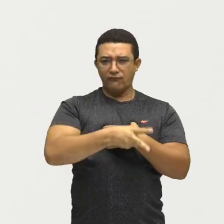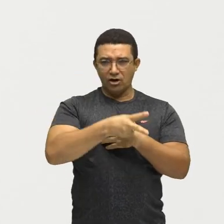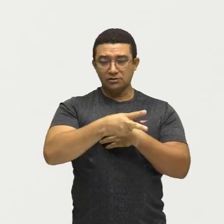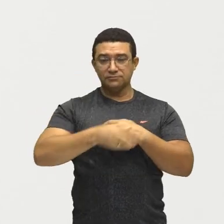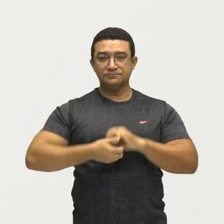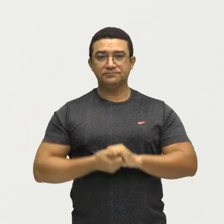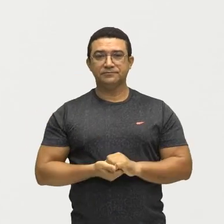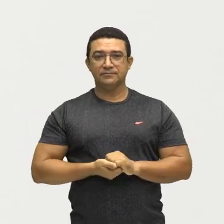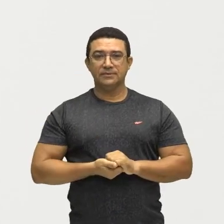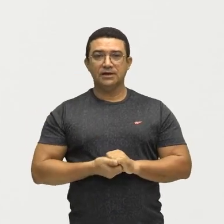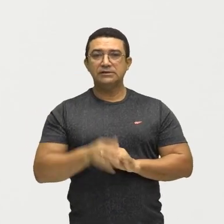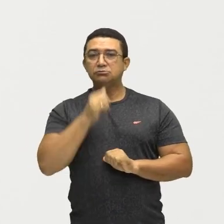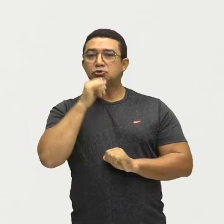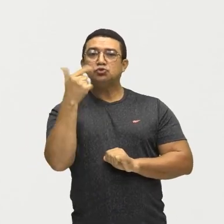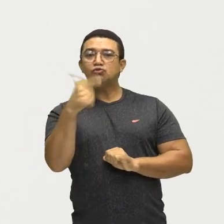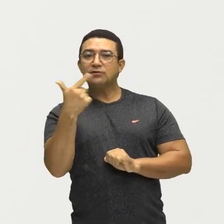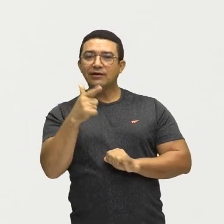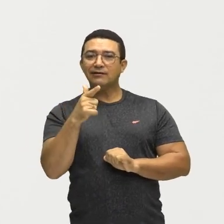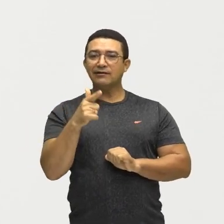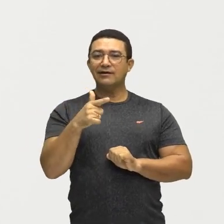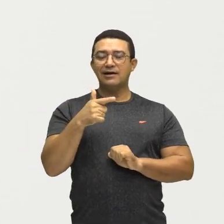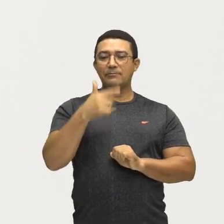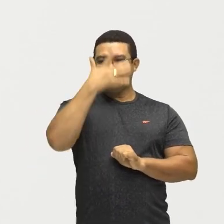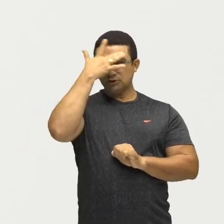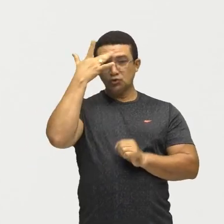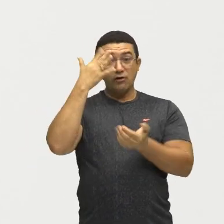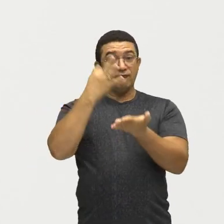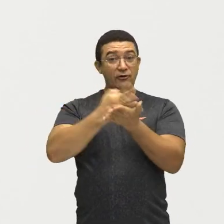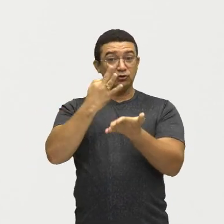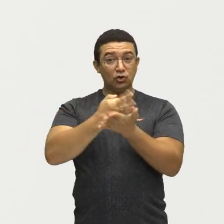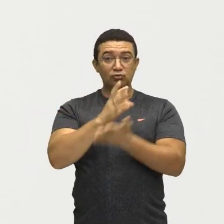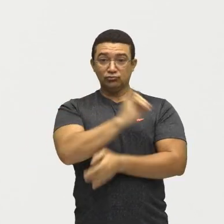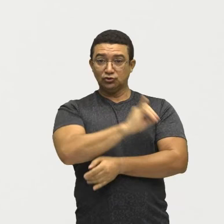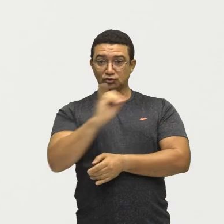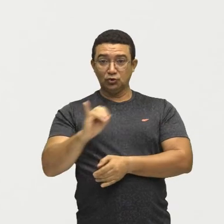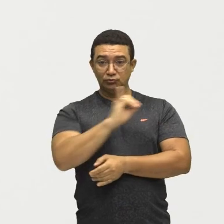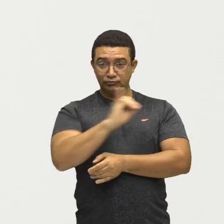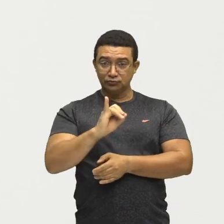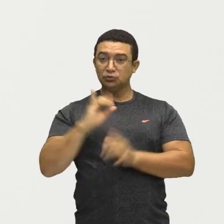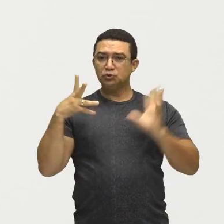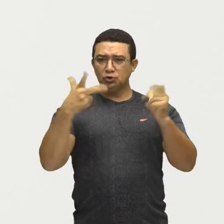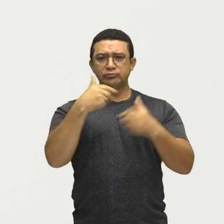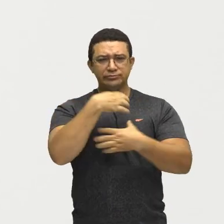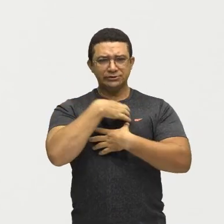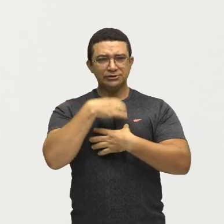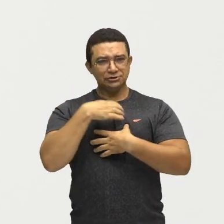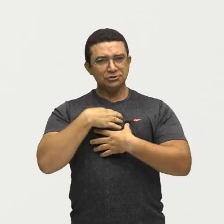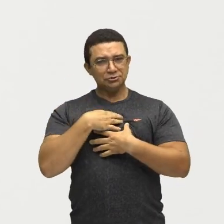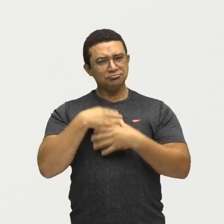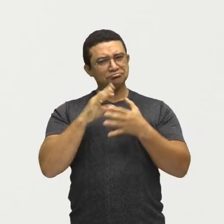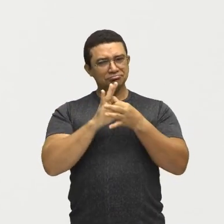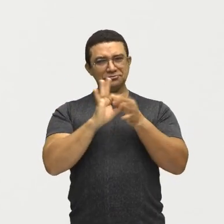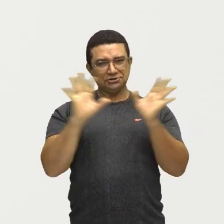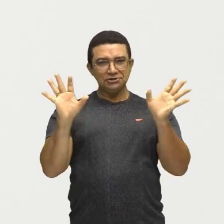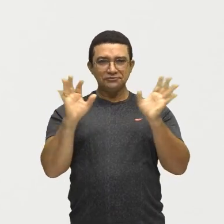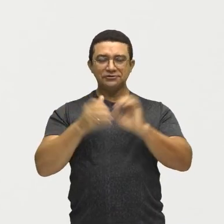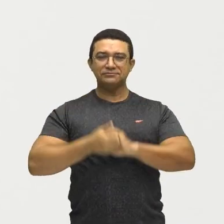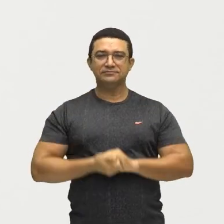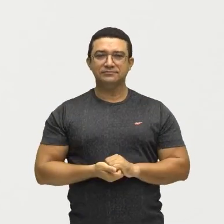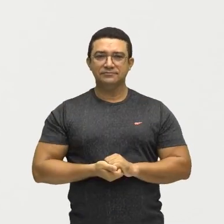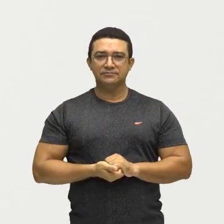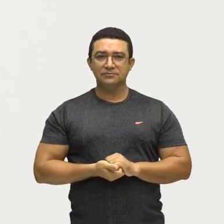do instrutor, todos se sentiam mais à vontade. Aqui, né, não identificamos